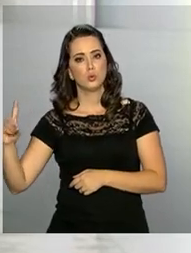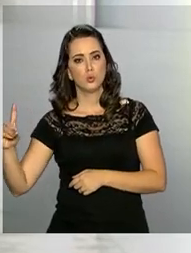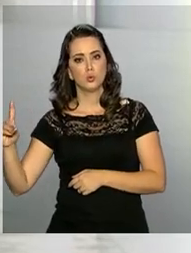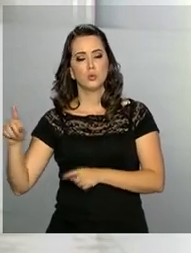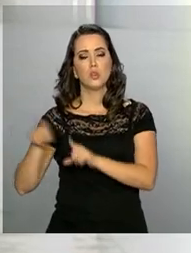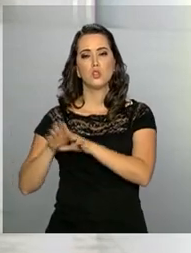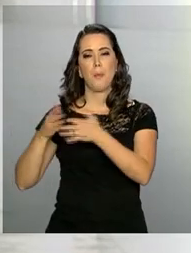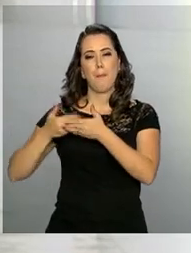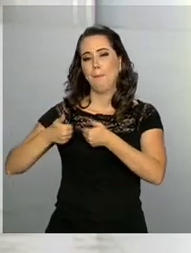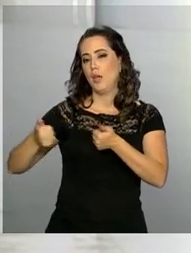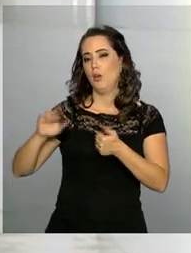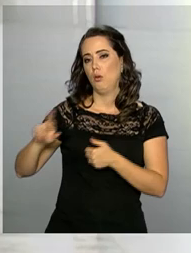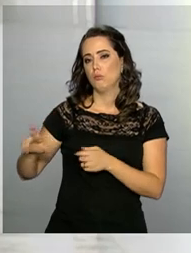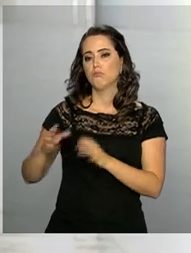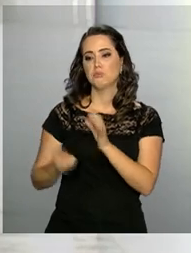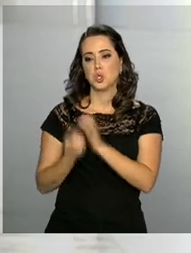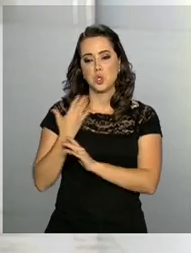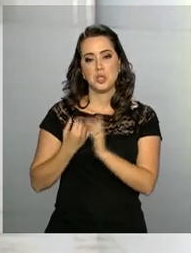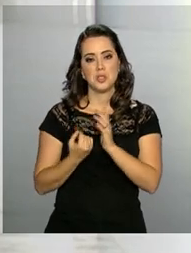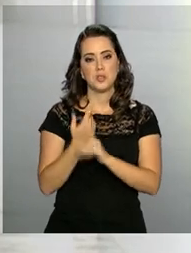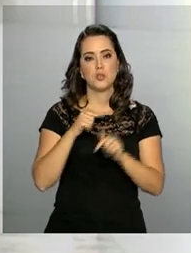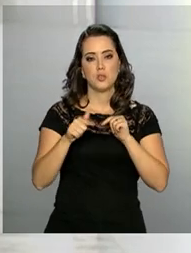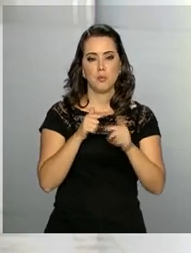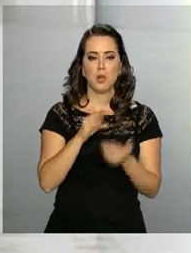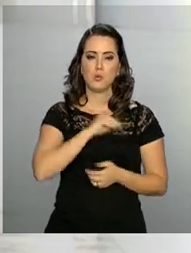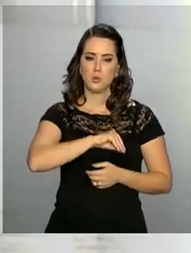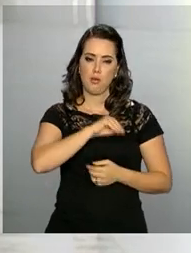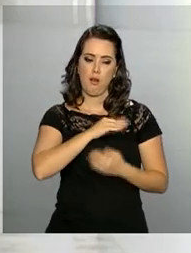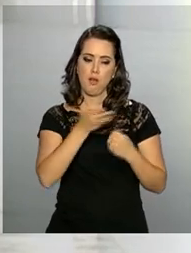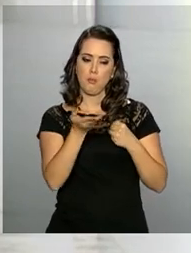O salário médio de admissão para o mês foi de